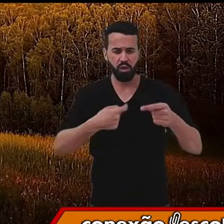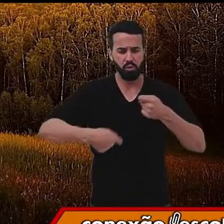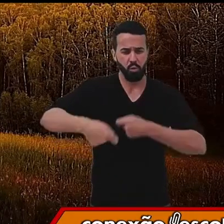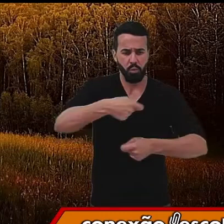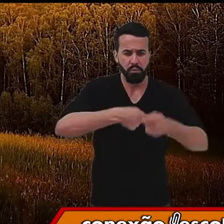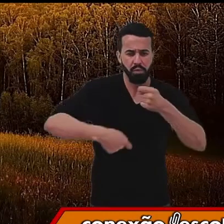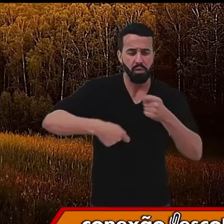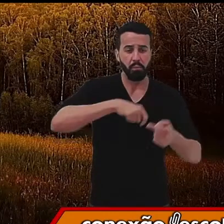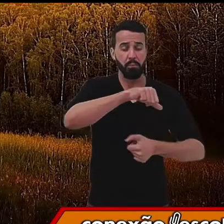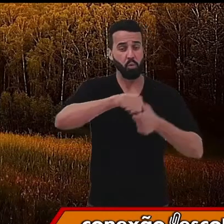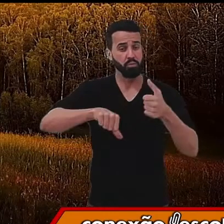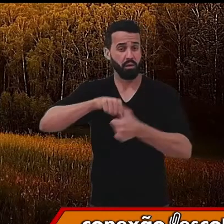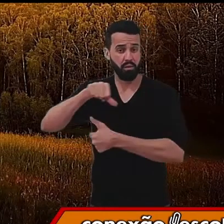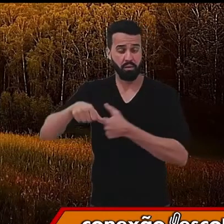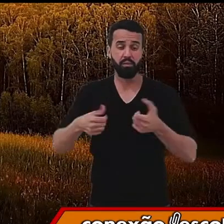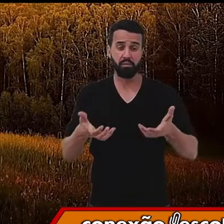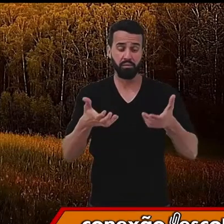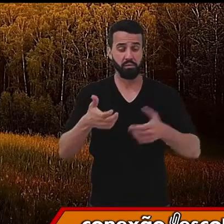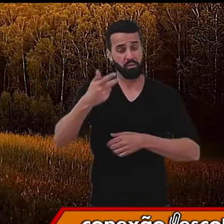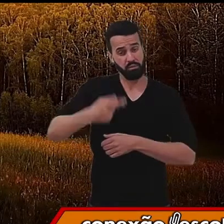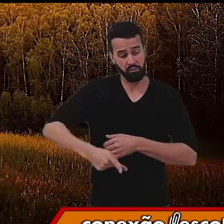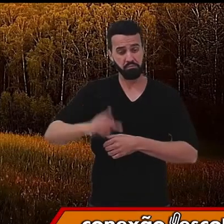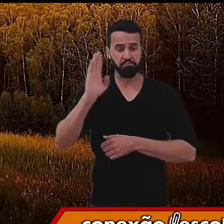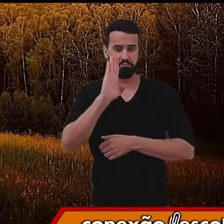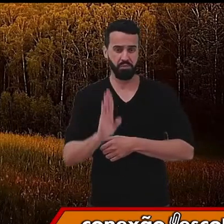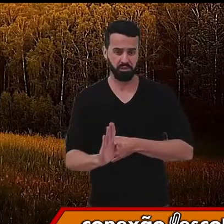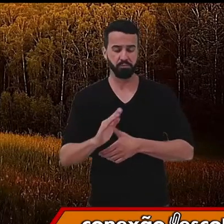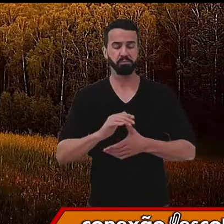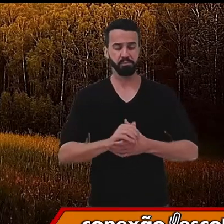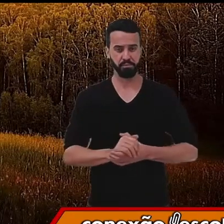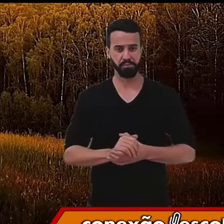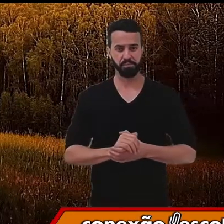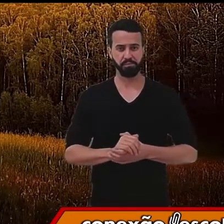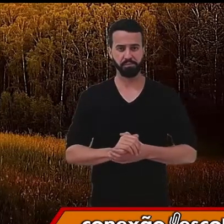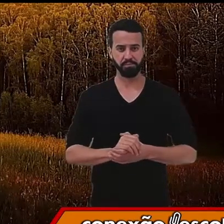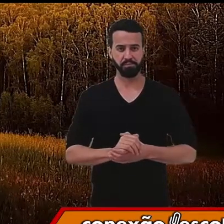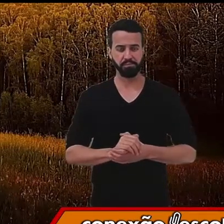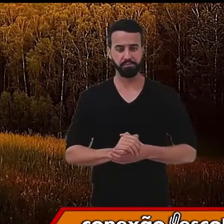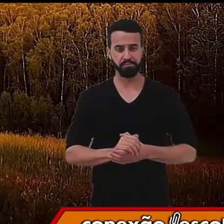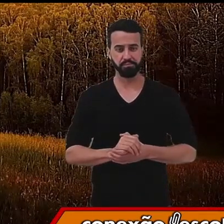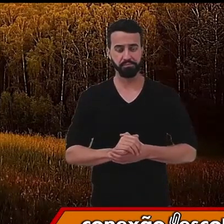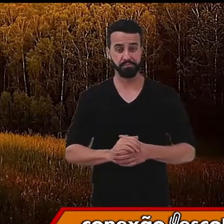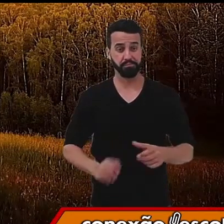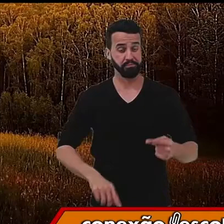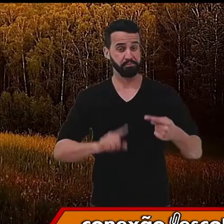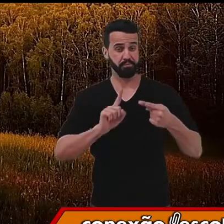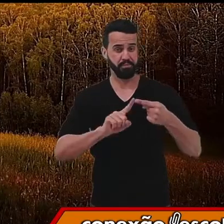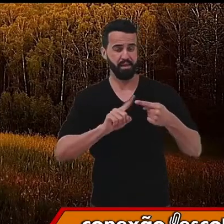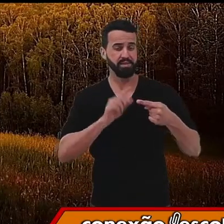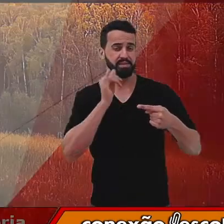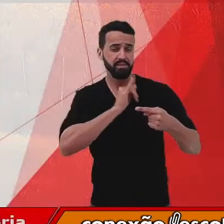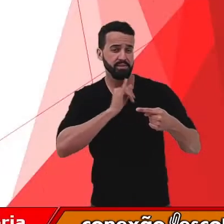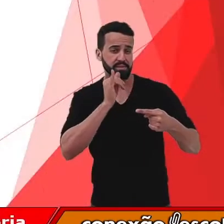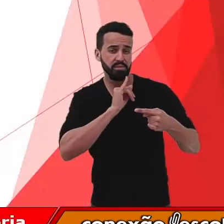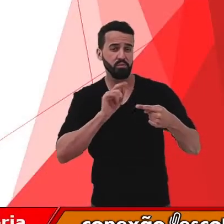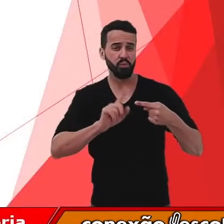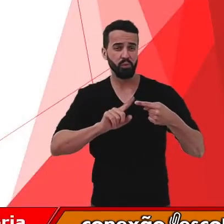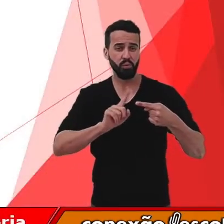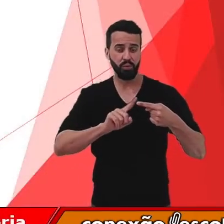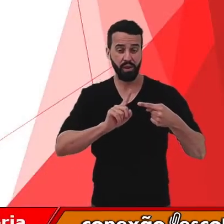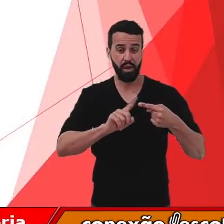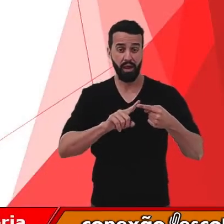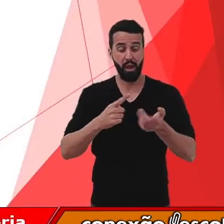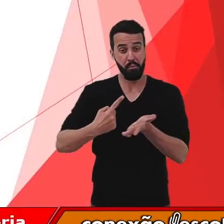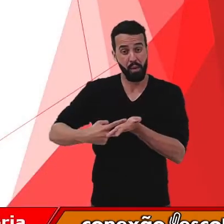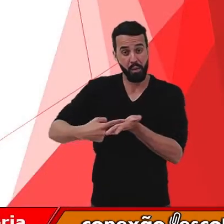que então acontecia na Terra Brasilis. Vamos lá. Nós temos como primeiro exemplo a